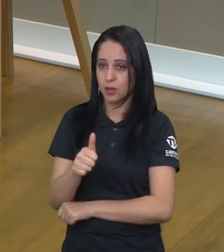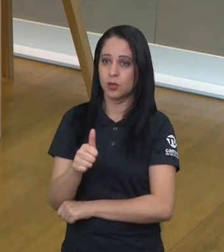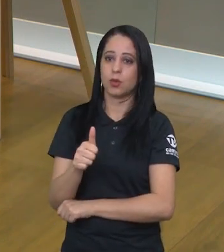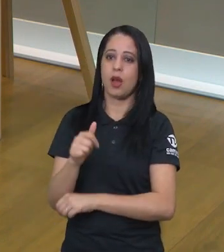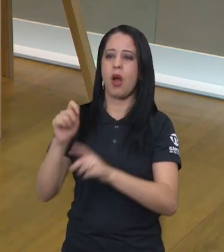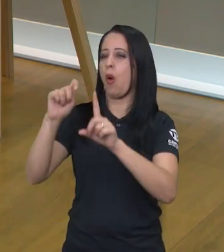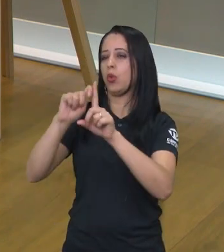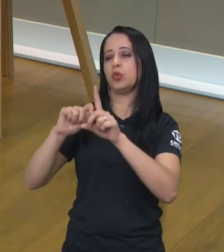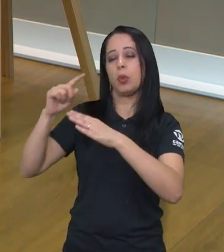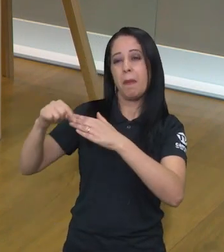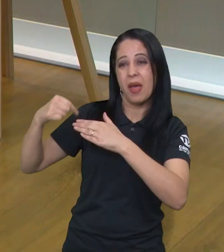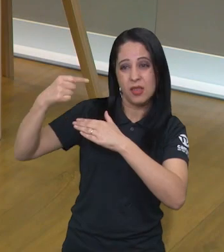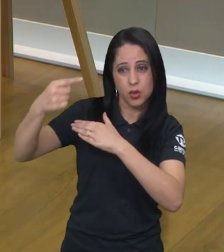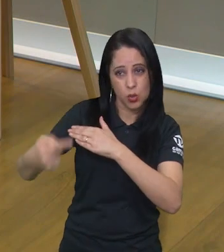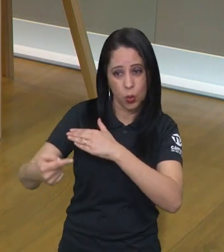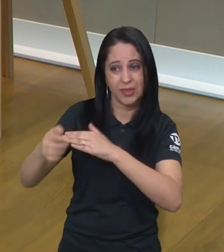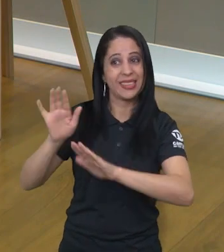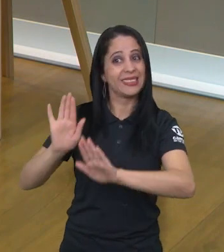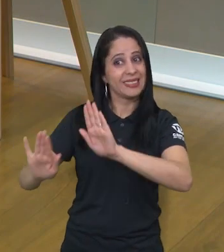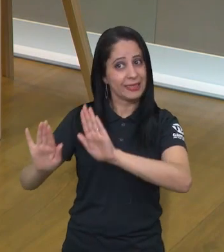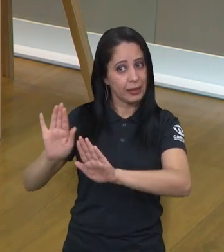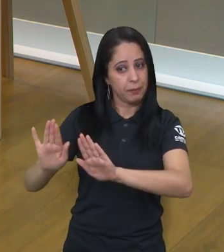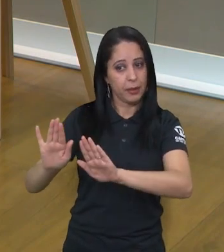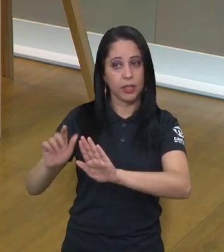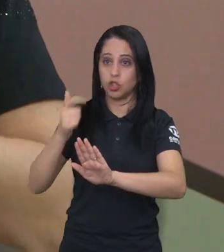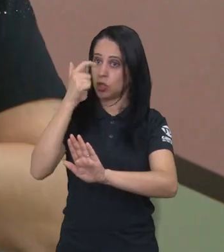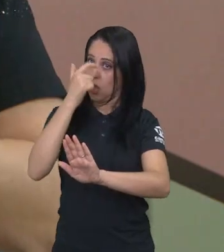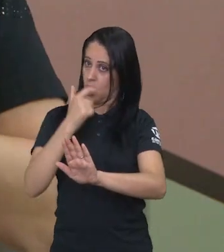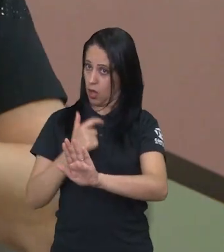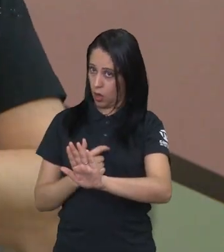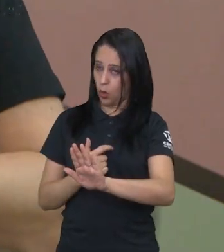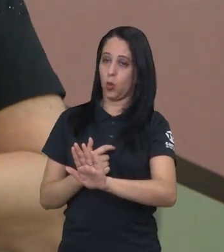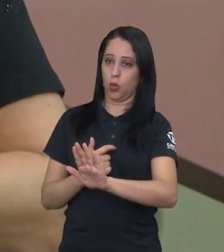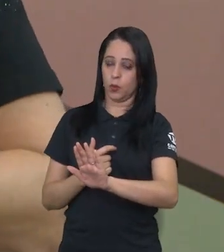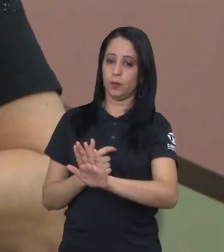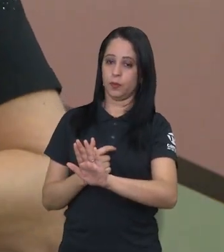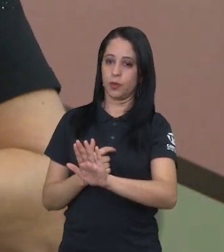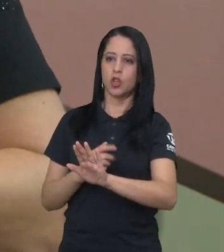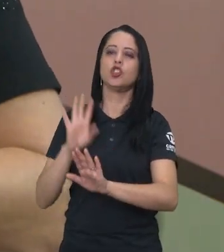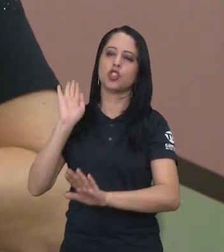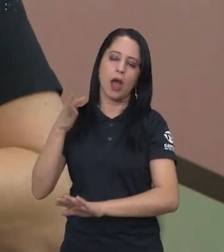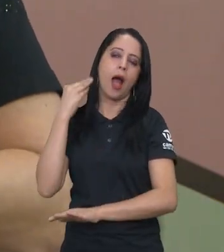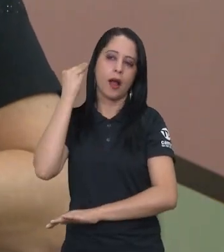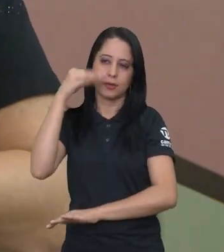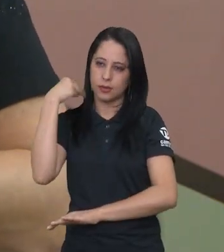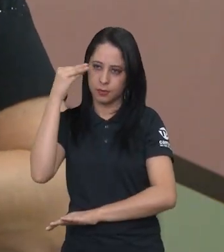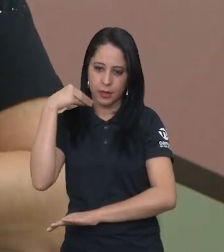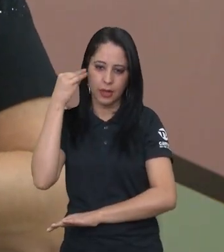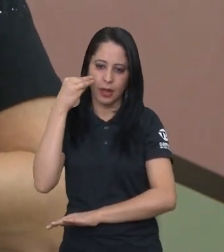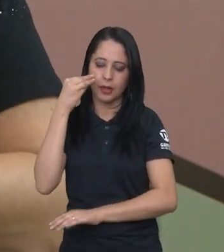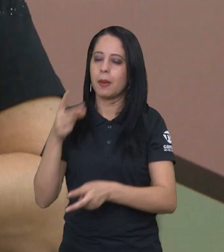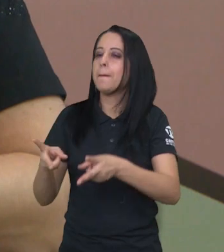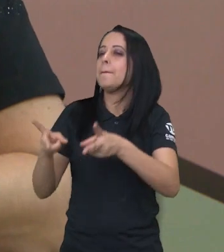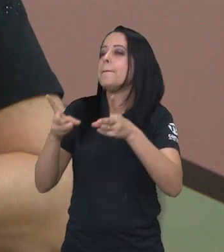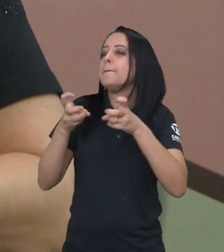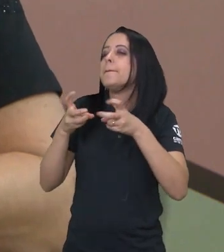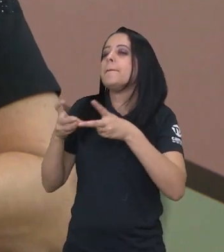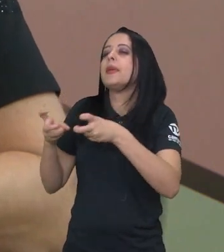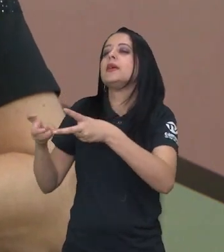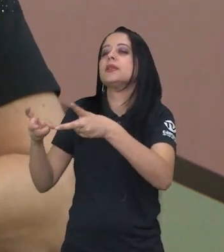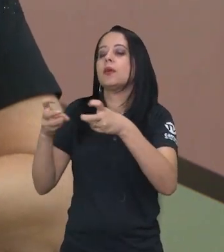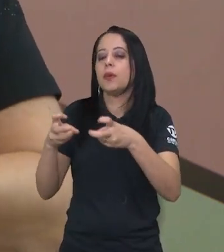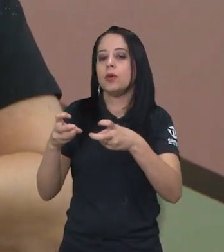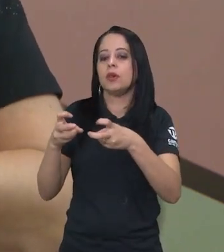depende muito de mulher para mulher. Eu, Adriana, como eu tenho 10 anos já mexendo com isso, eu já percebi que quando a gente faz no